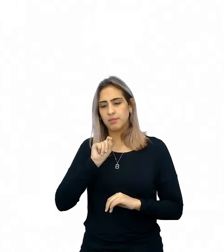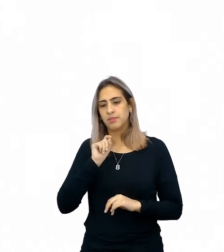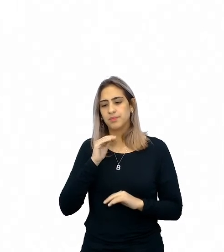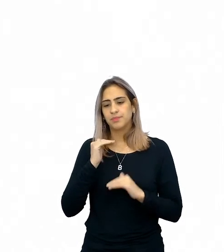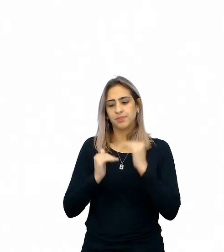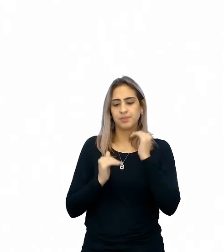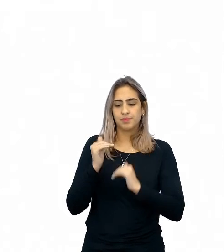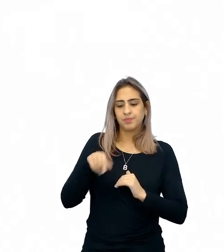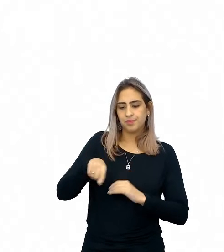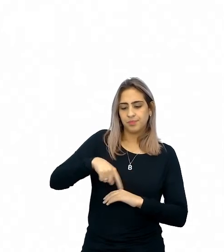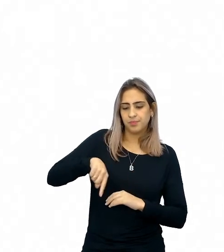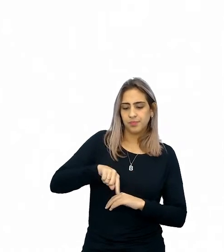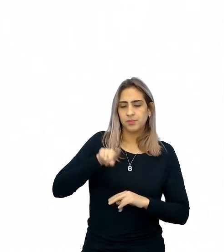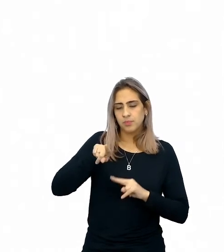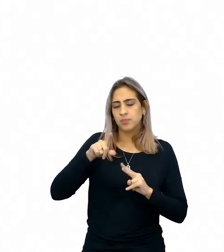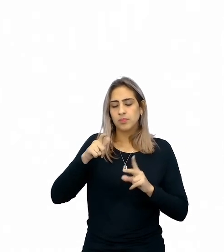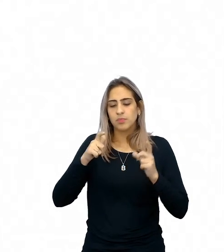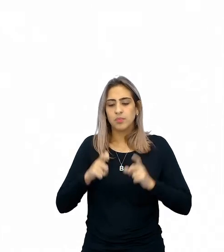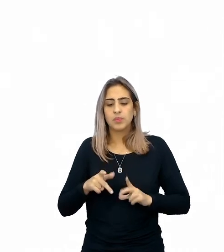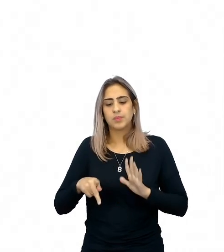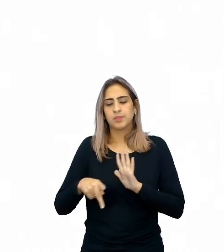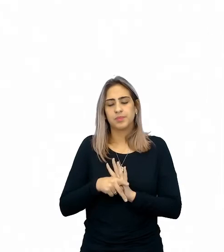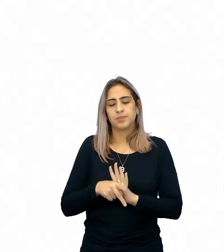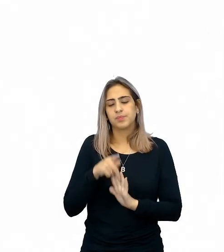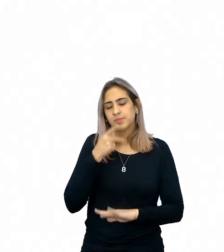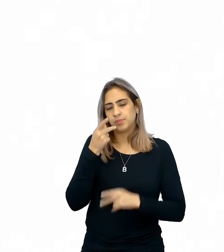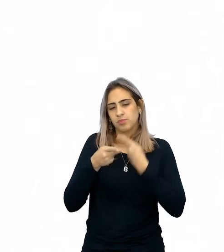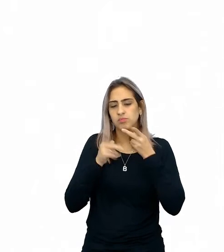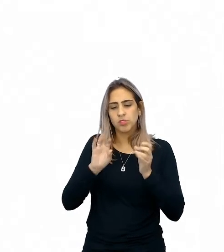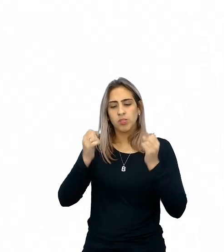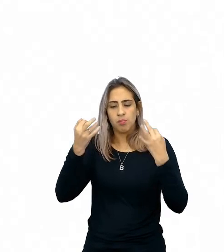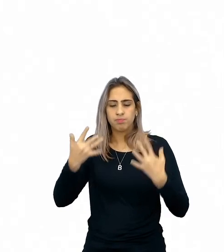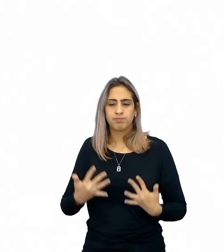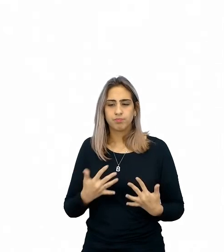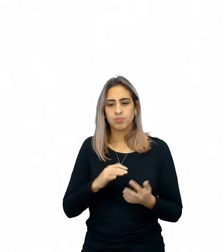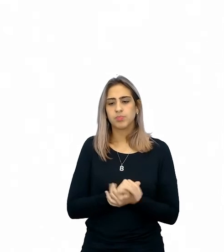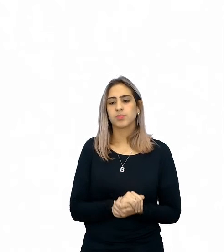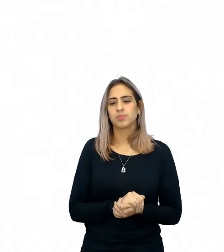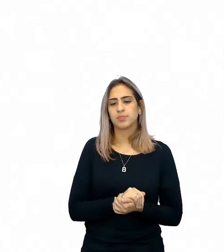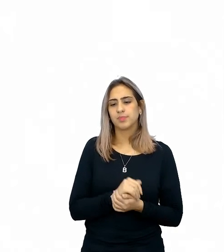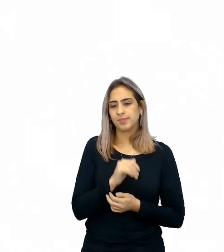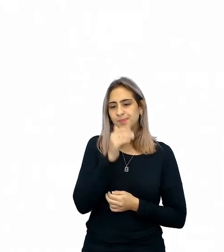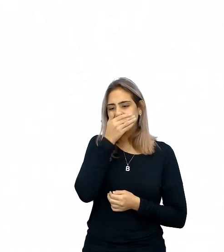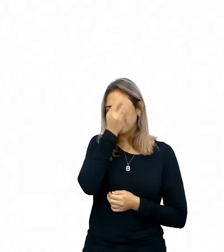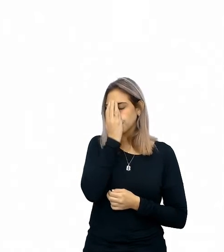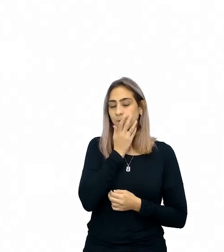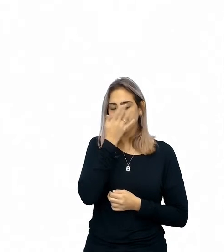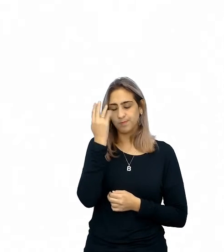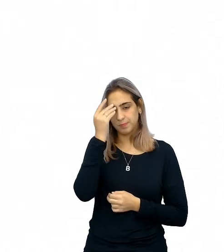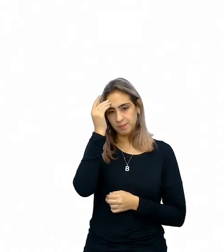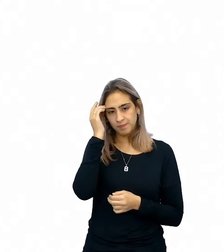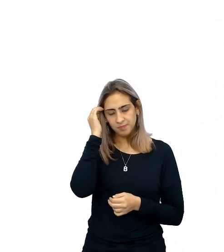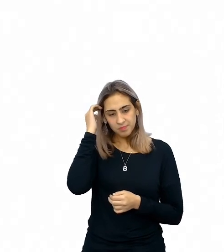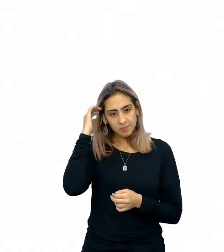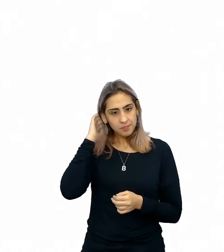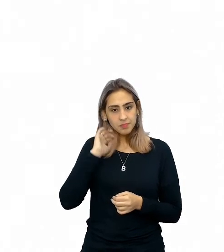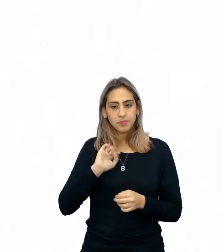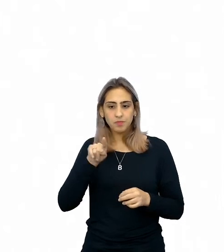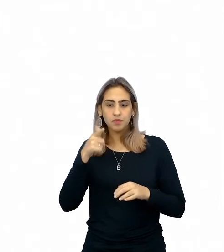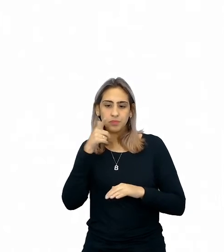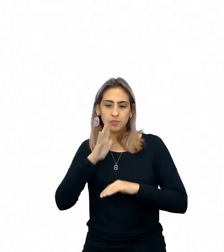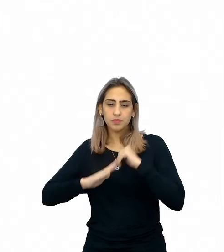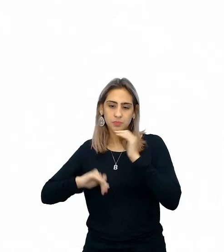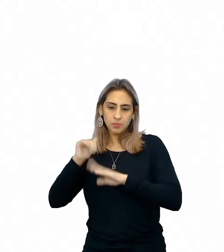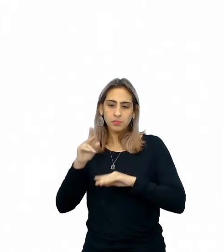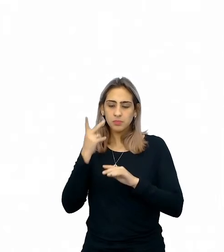que circunda. Então, não é o do terreno propriamente dito que ele está falando. E aí, nessa ilustração que fiz aqui, que a gente construiu aqui